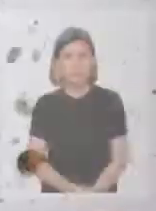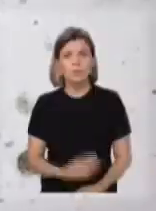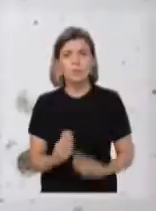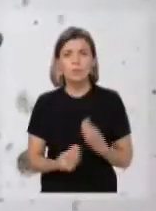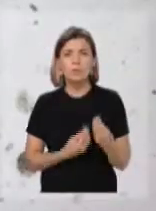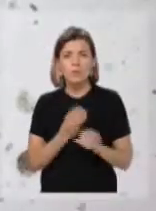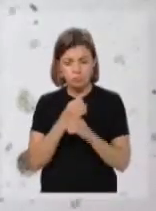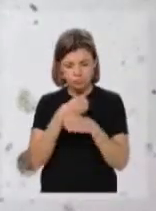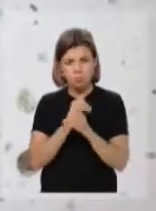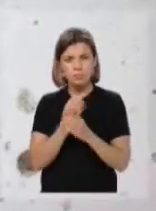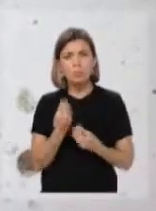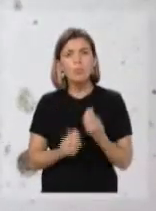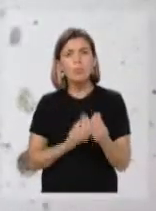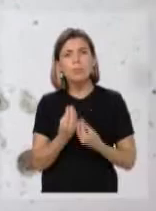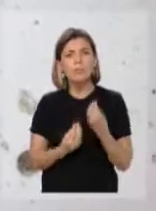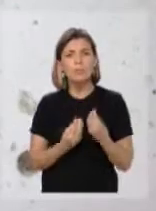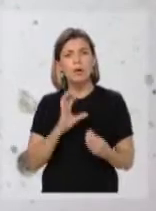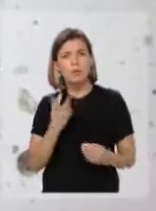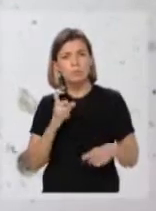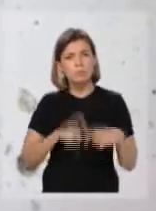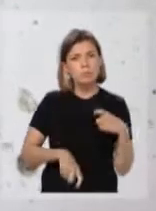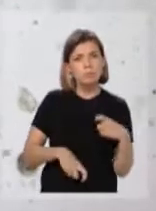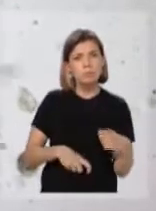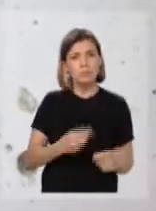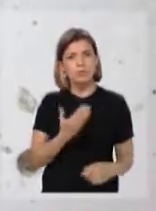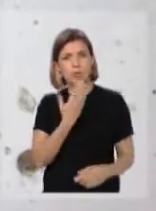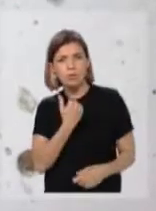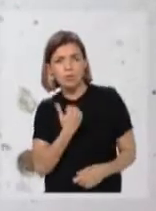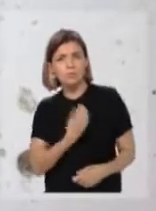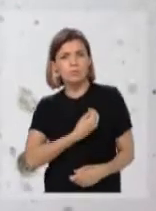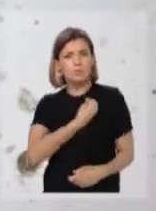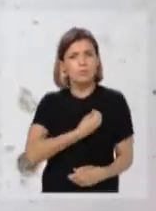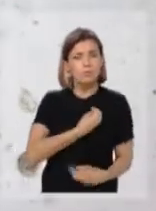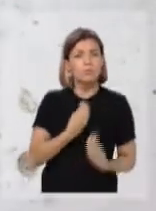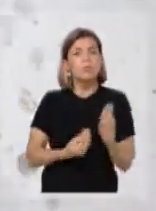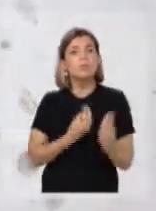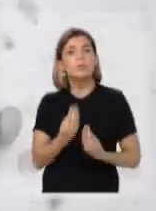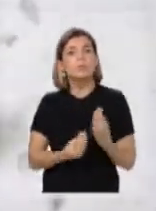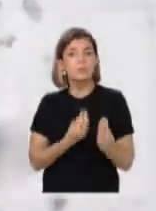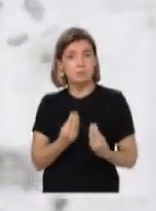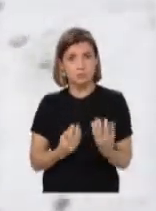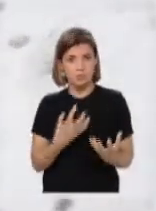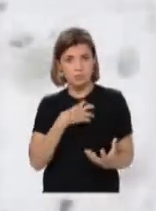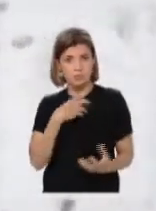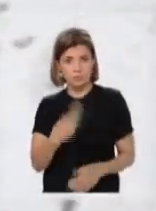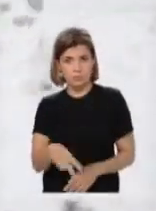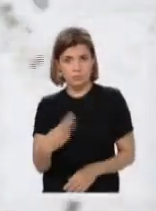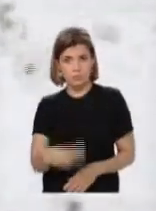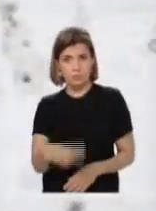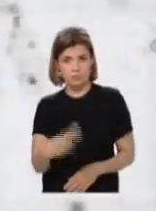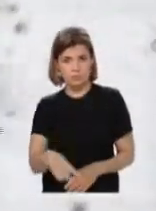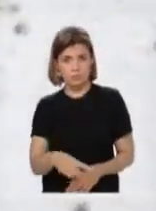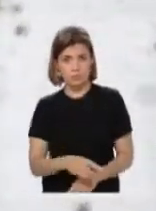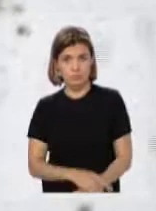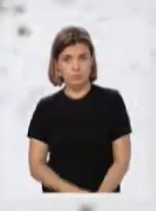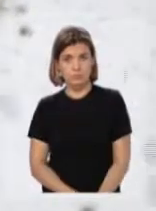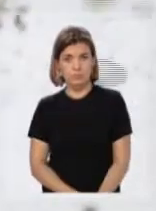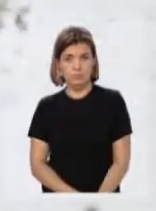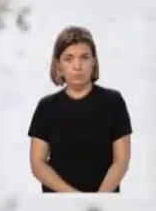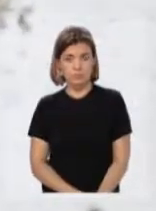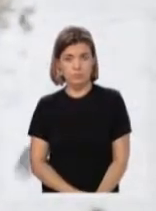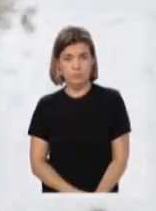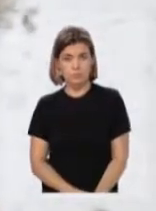Mas e os seres vivos microscópicos? Será que esses pequenos organismos também realizam processos vitais?